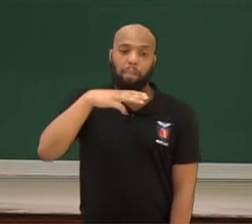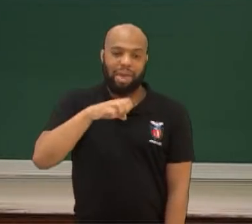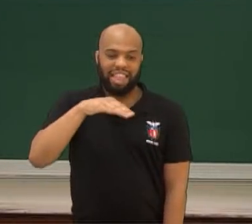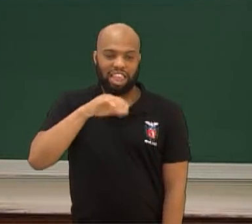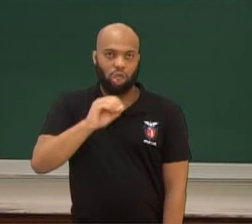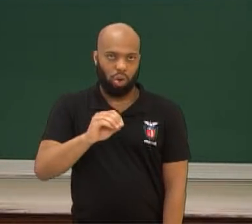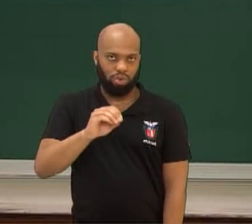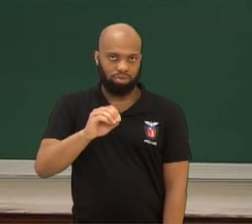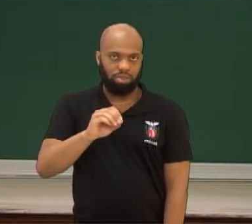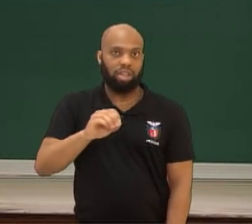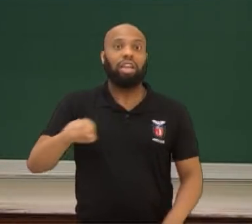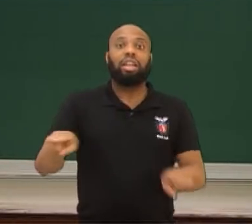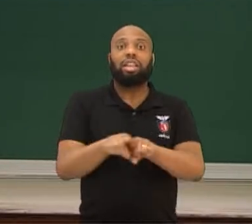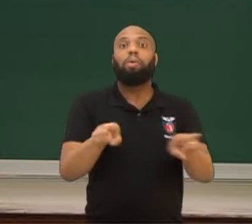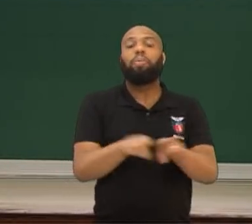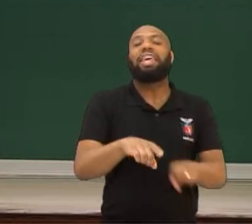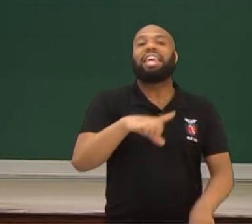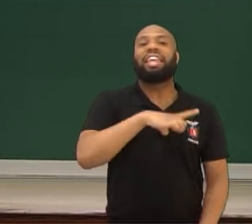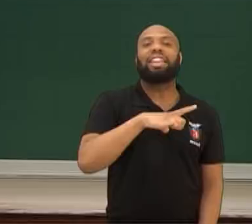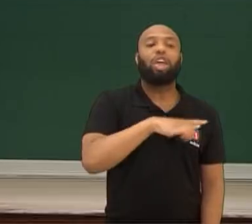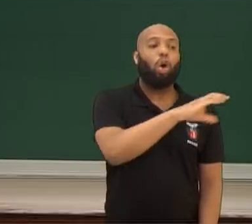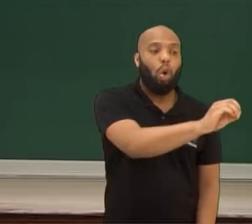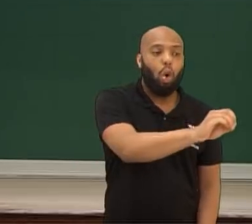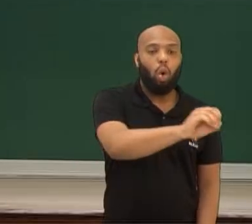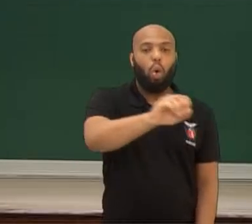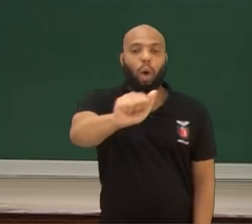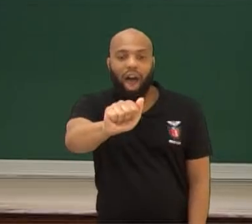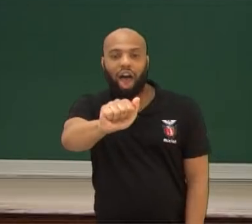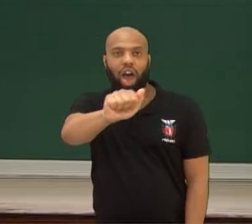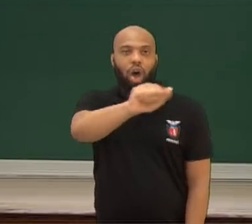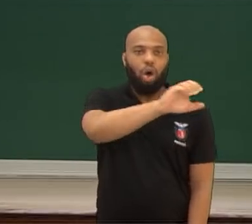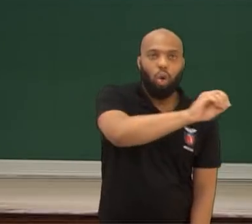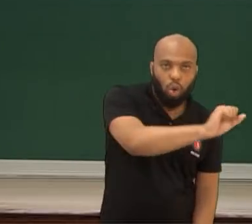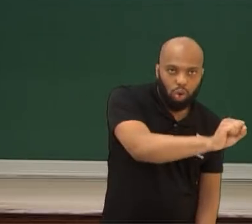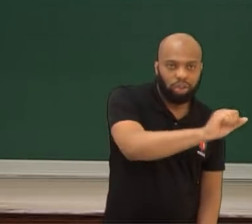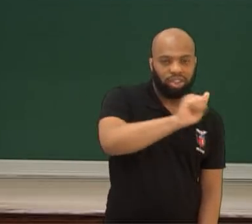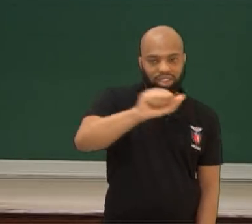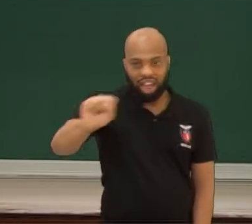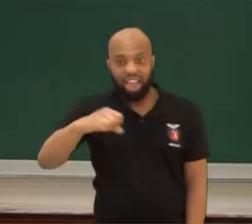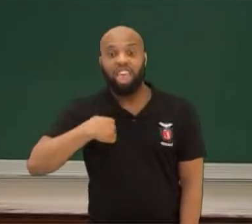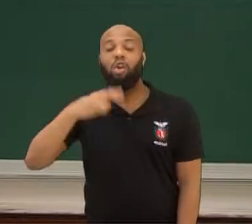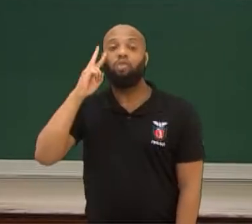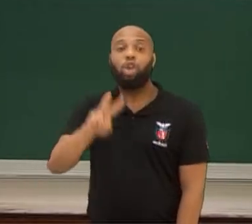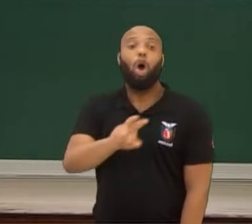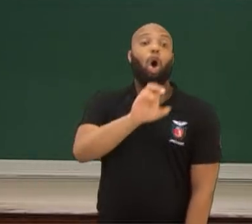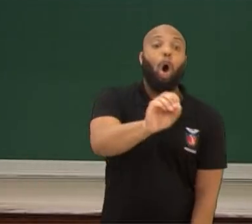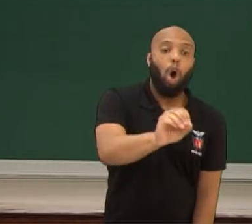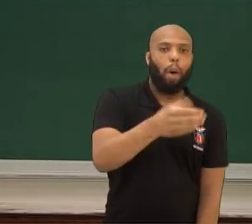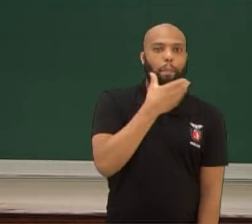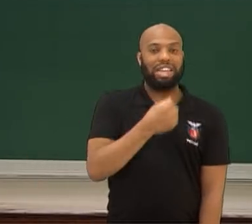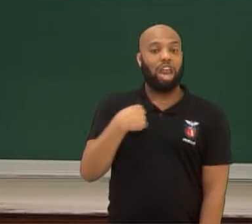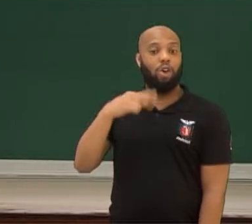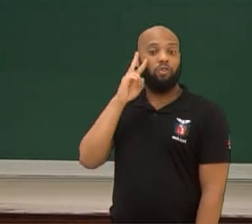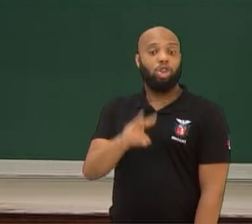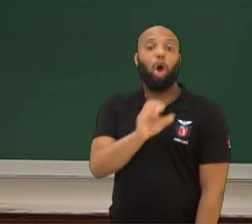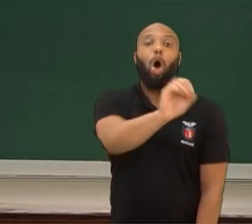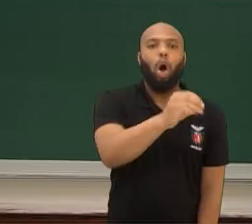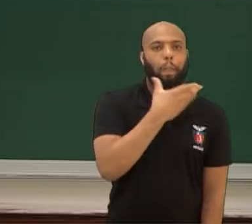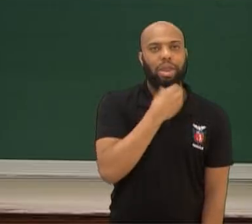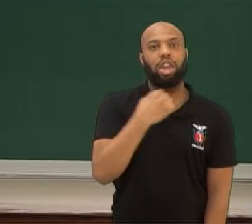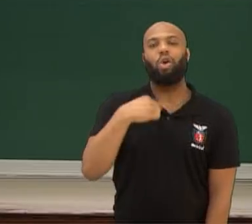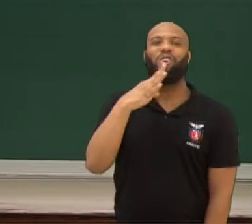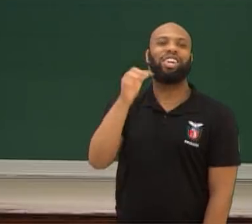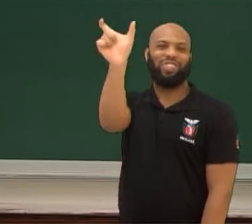né? E o, a, os, a são os artigos definidos, né? Então, quando eu digo eu vi o menino que estuda na minha sala caminhando ontem, eu